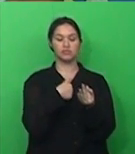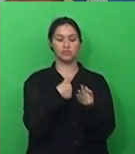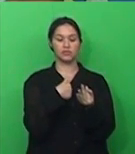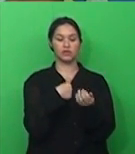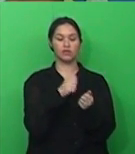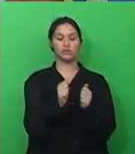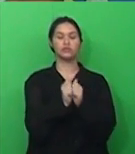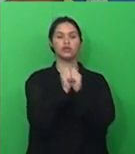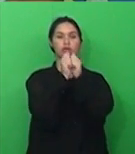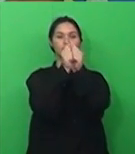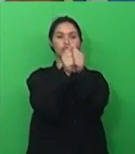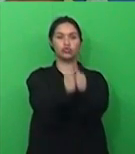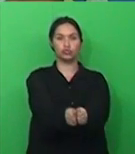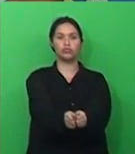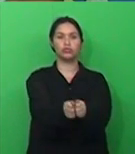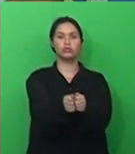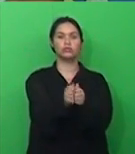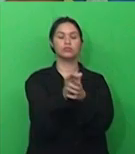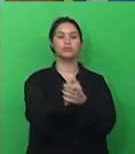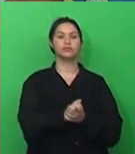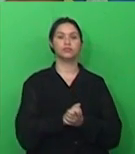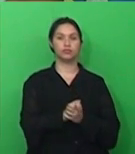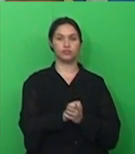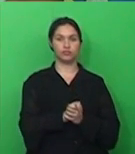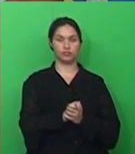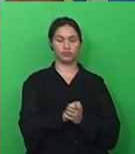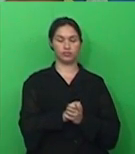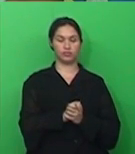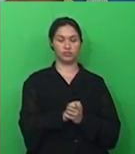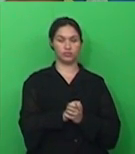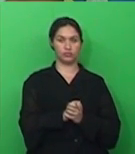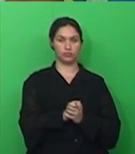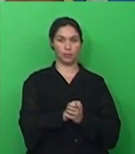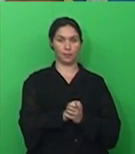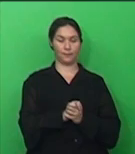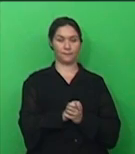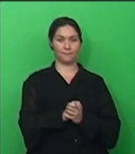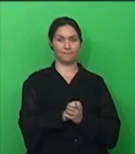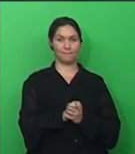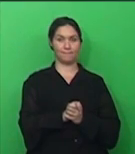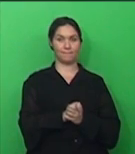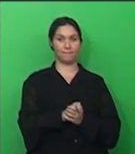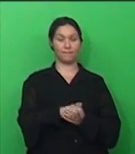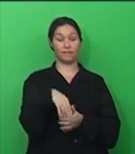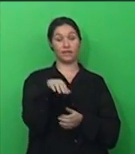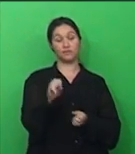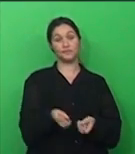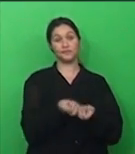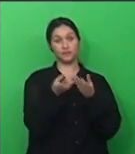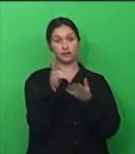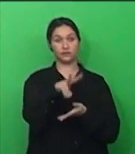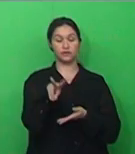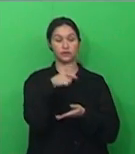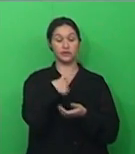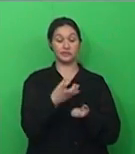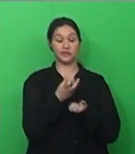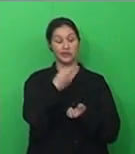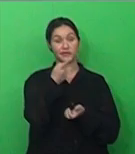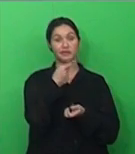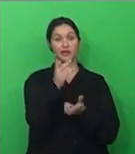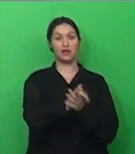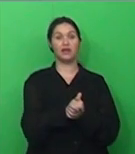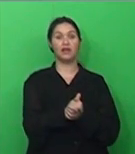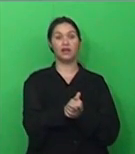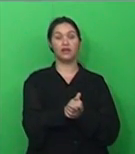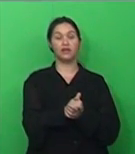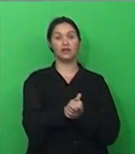que são majoritários naquela região, mas podem contar também com esse vereador. É, vereador, eu quero dizer para você que realmente